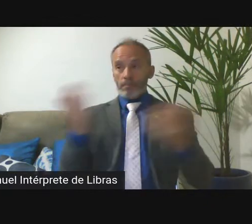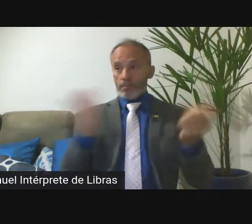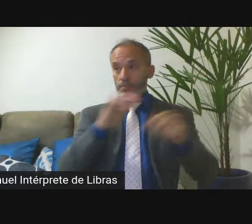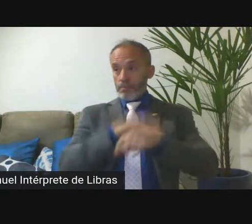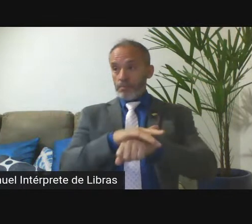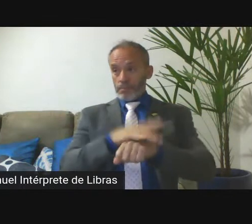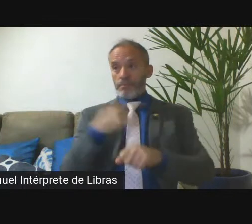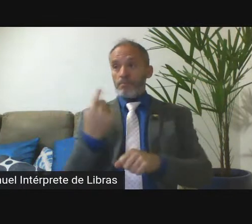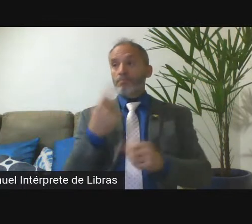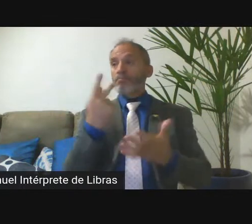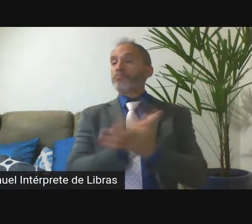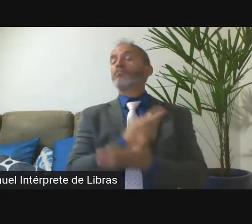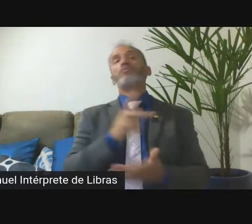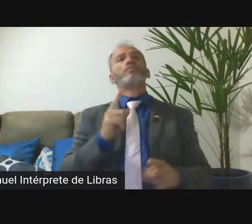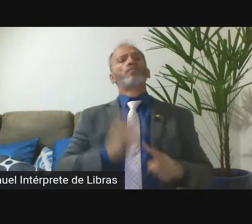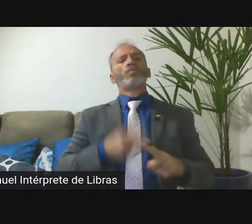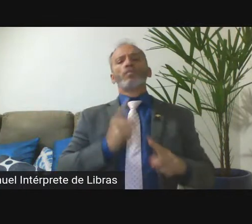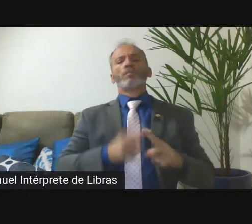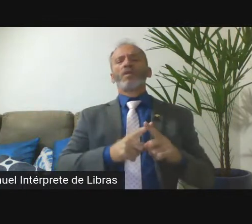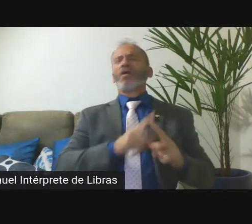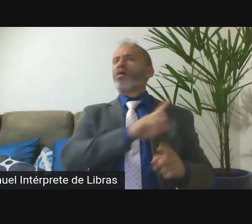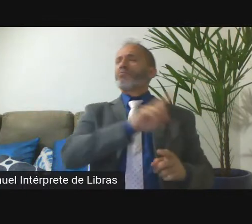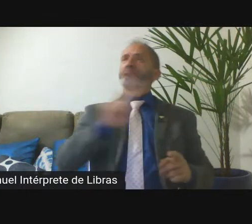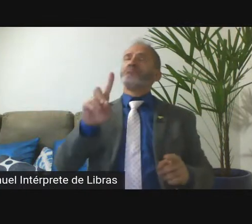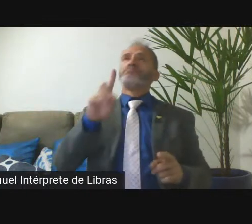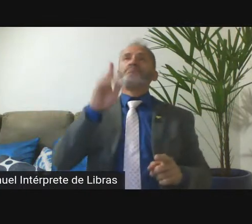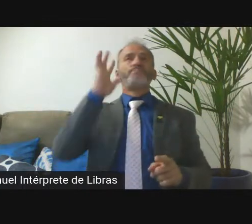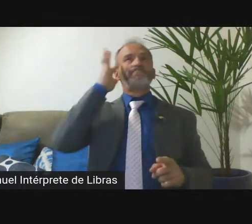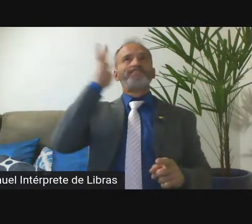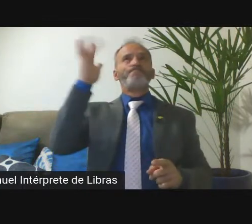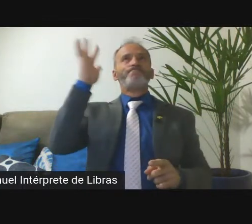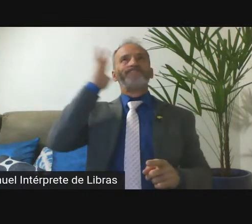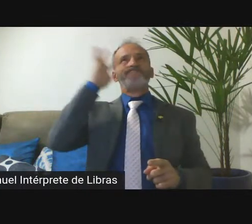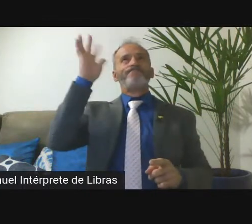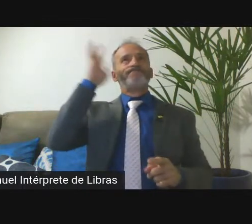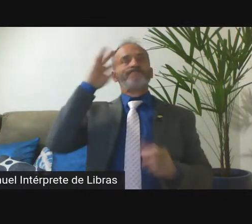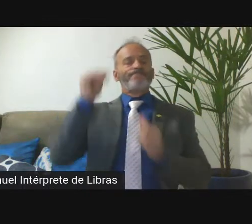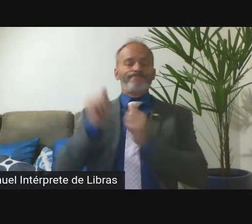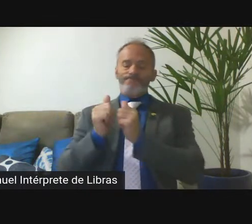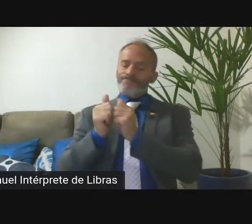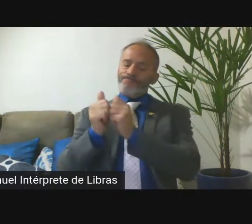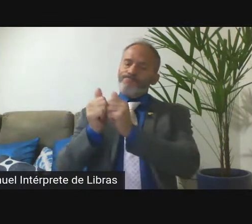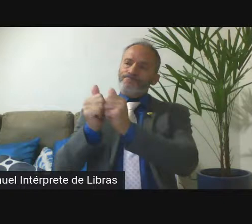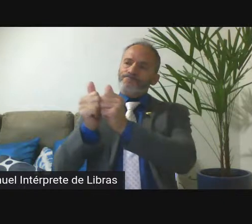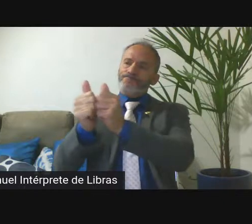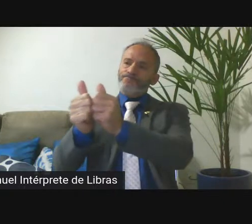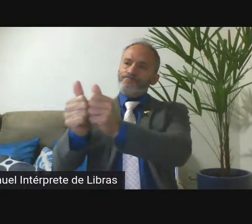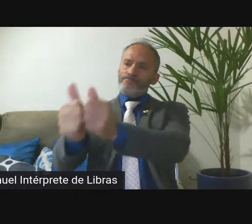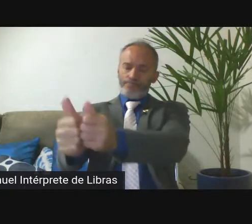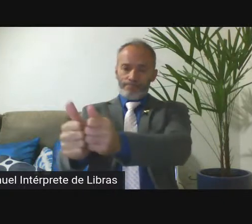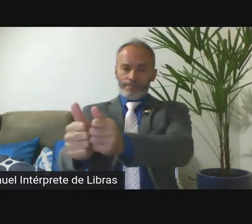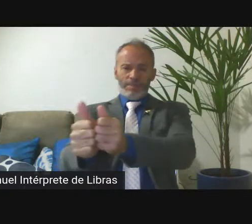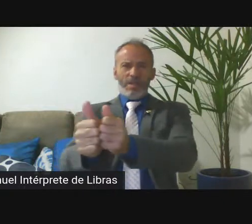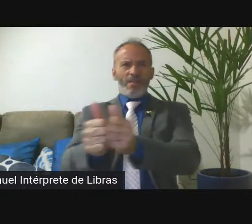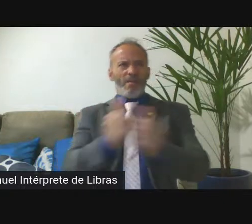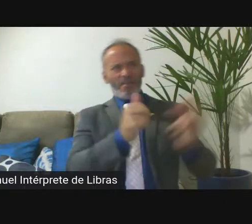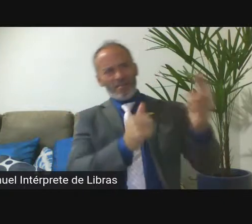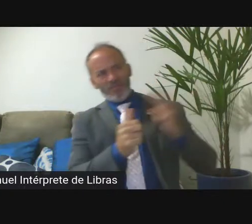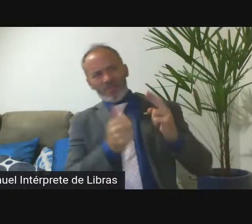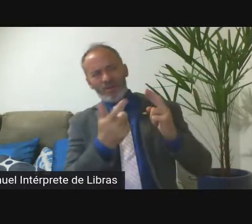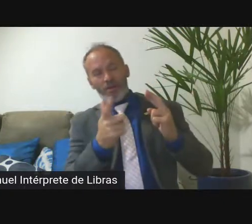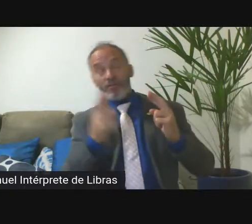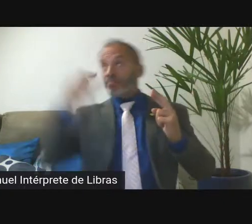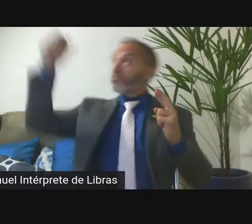está acontecendo porque um dia sonhamos juntos. E quando não parecia ter solução, vocês trouxeram a